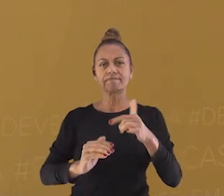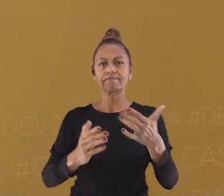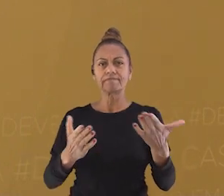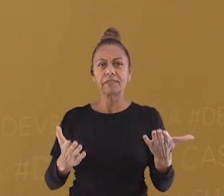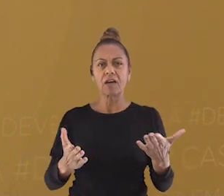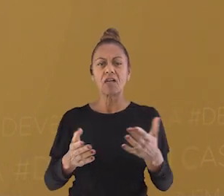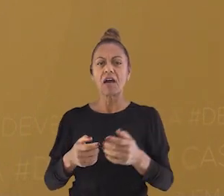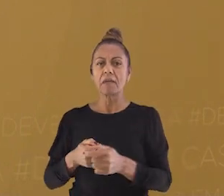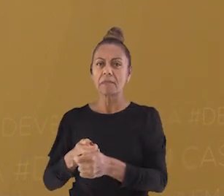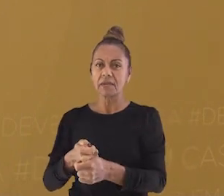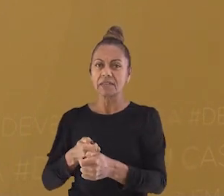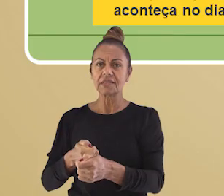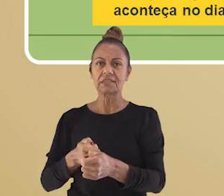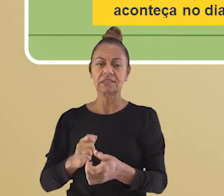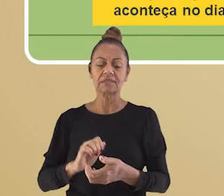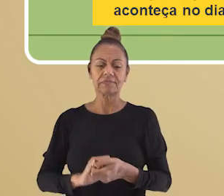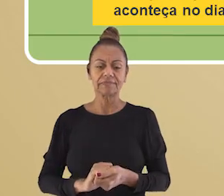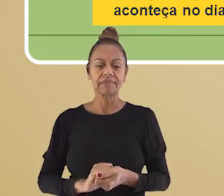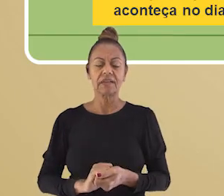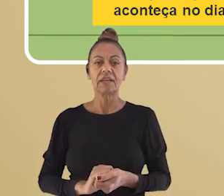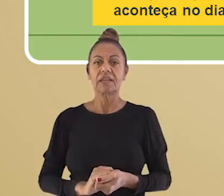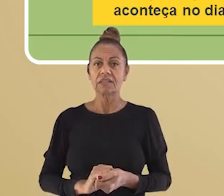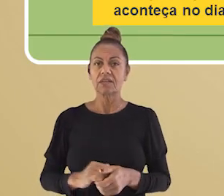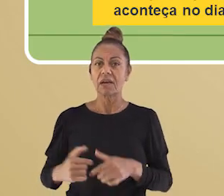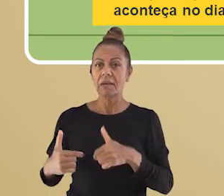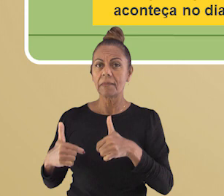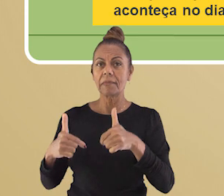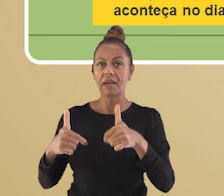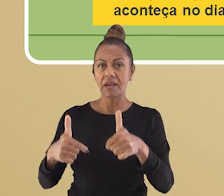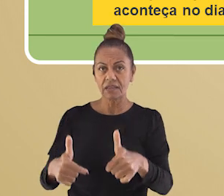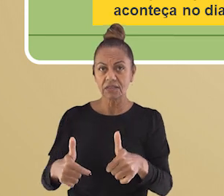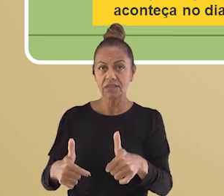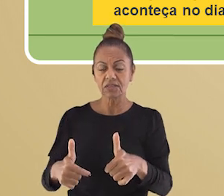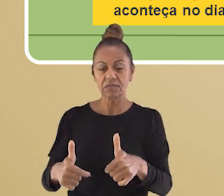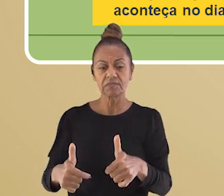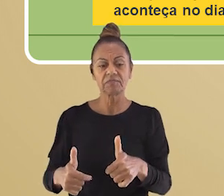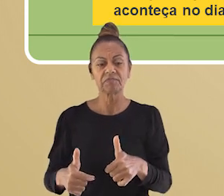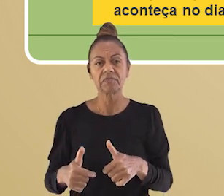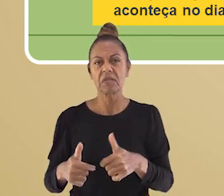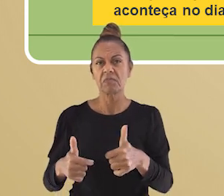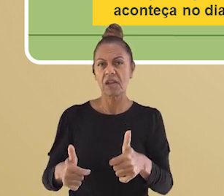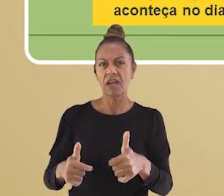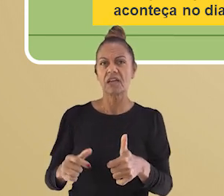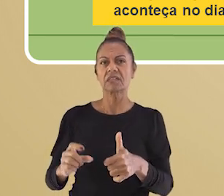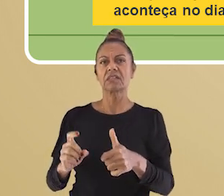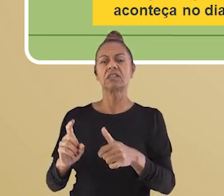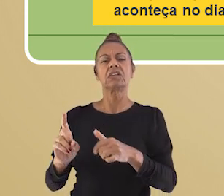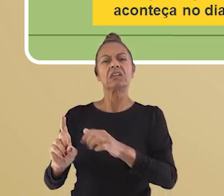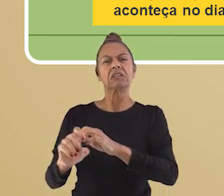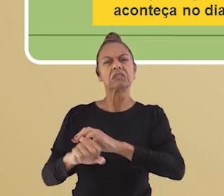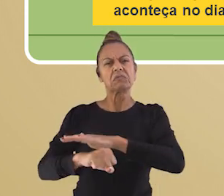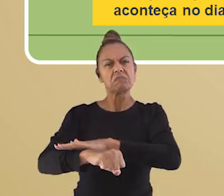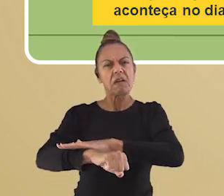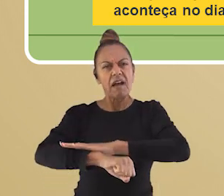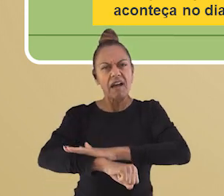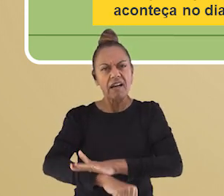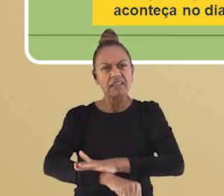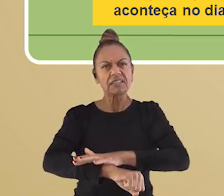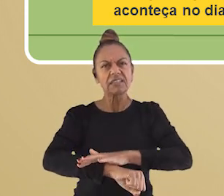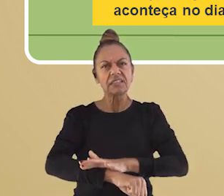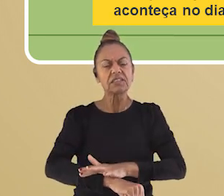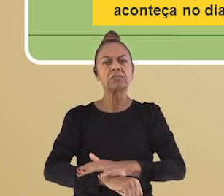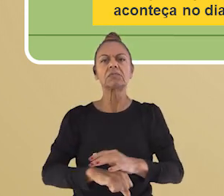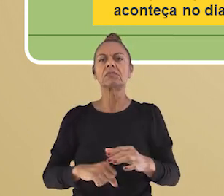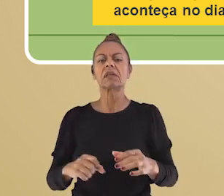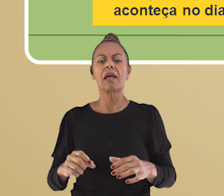esse motivo, perseguido. A prática do racismo é crime e está previsto na lei, com punição e